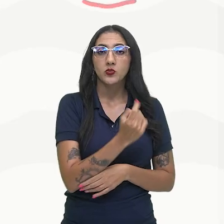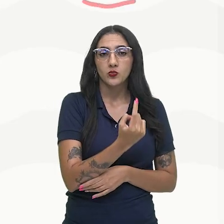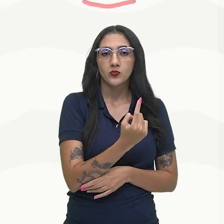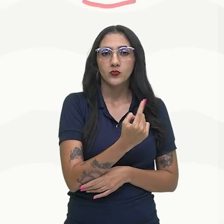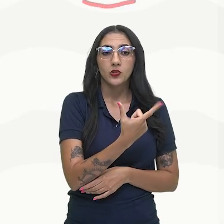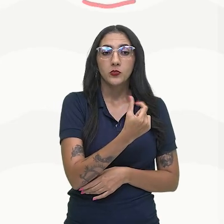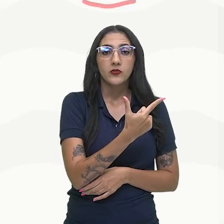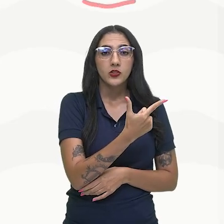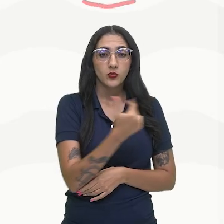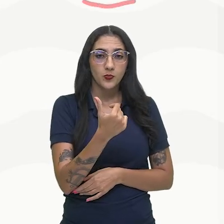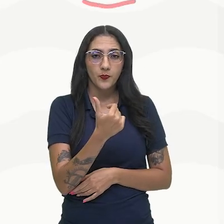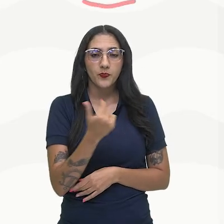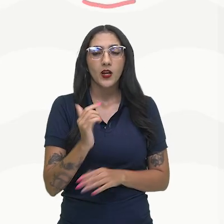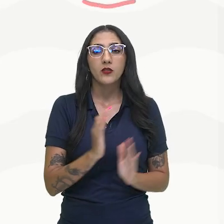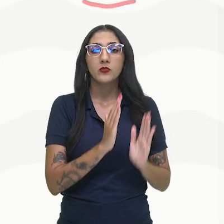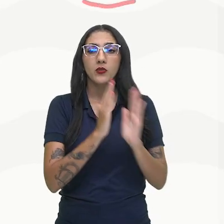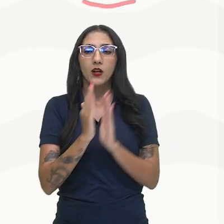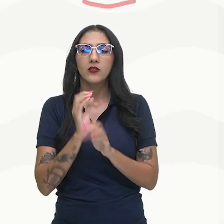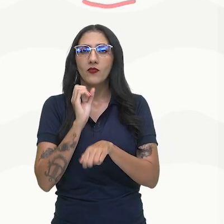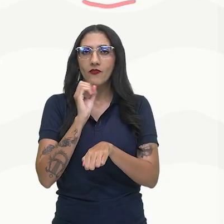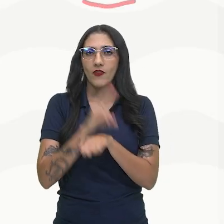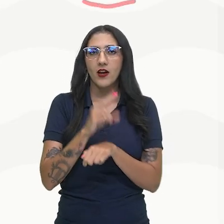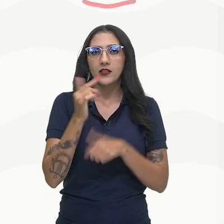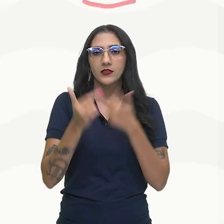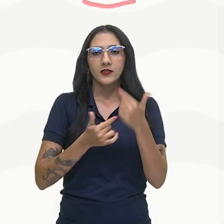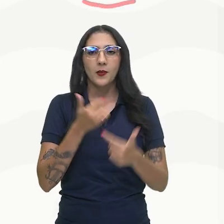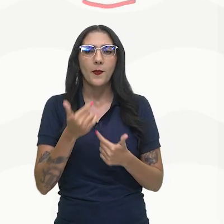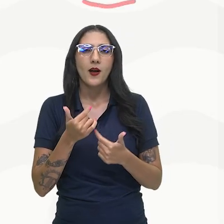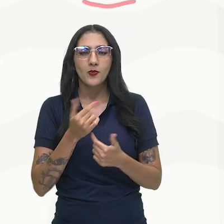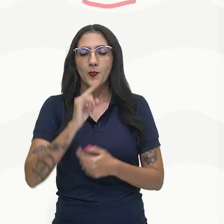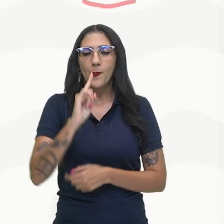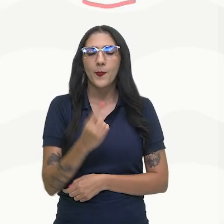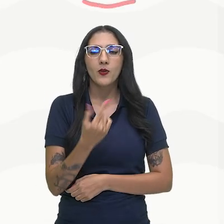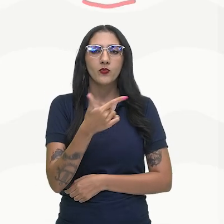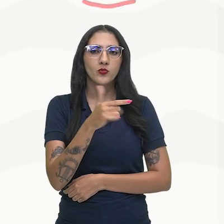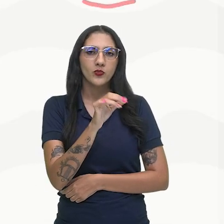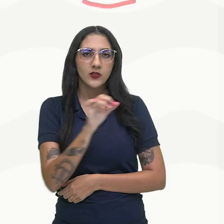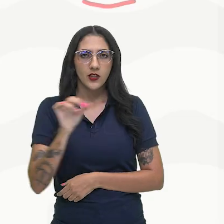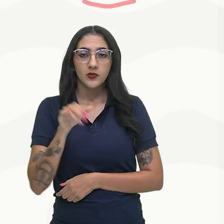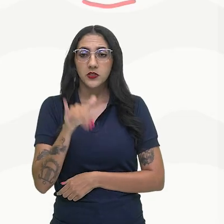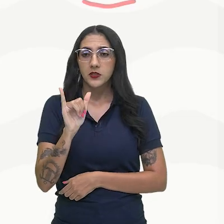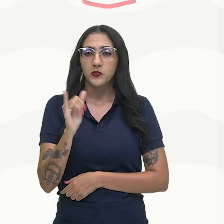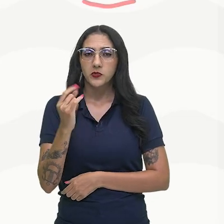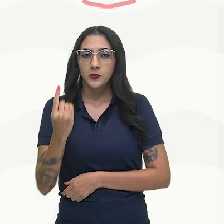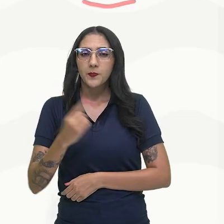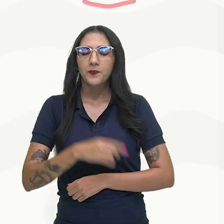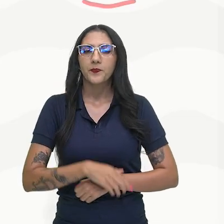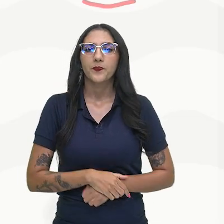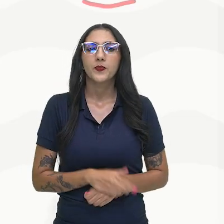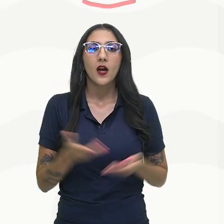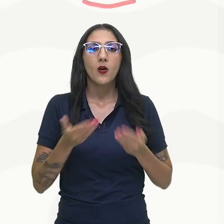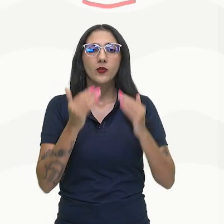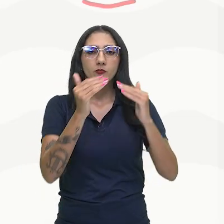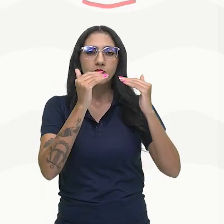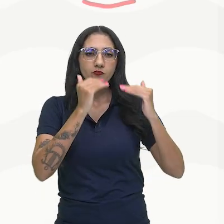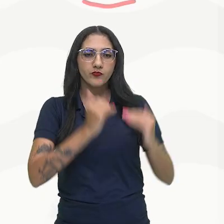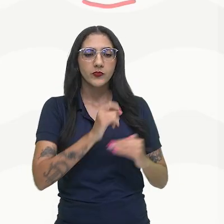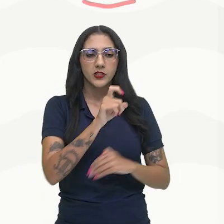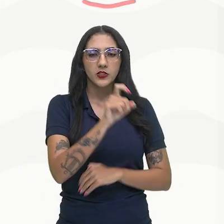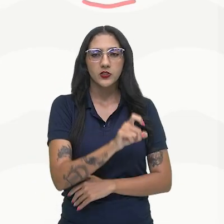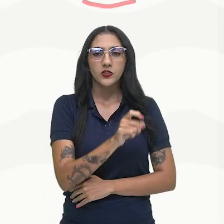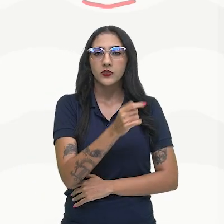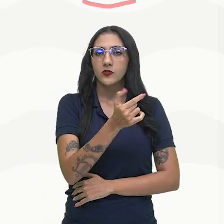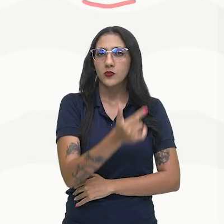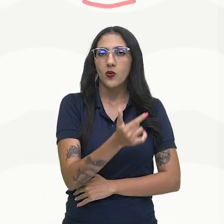é o Y1, tá certo? Assim como o ano de 2025, que é o final, eu vou indicar por